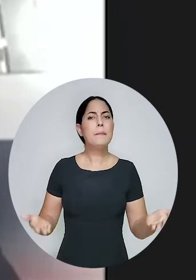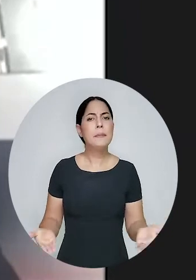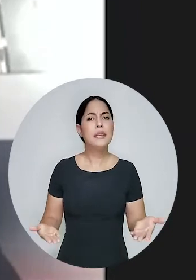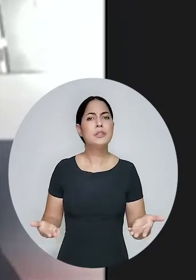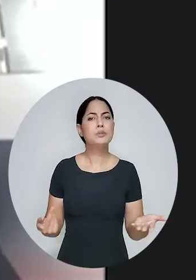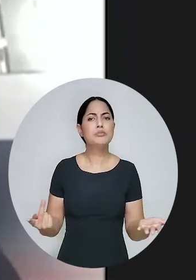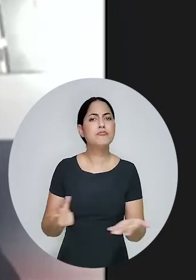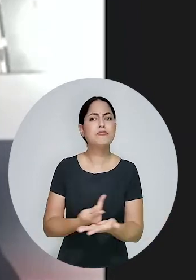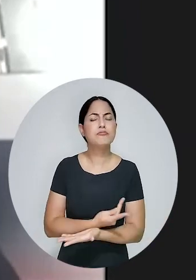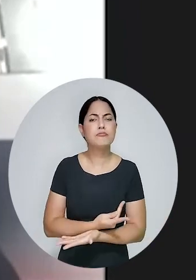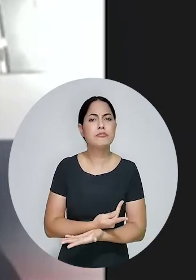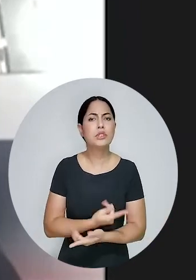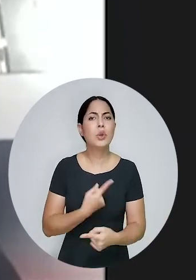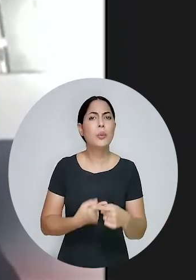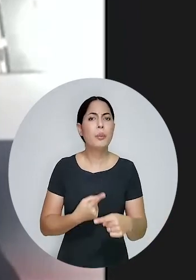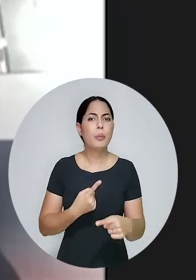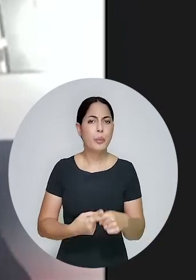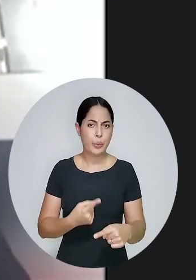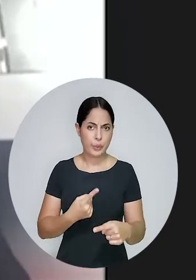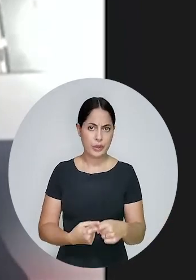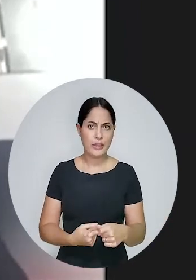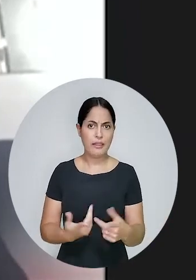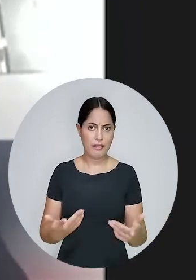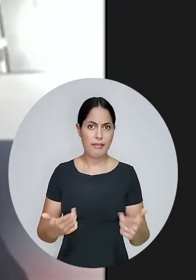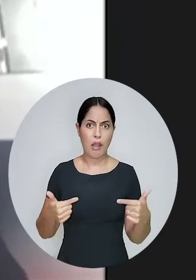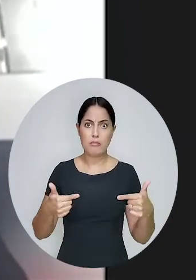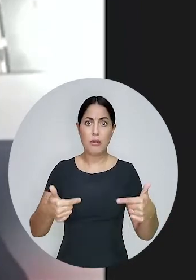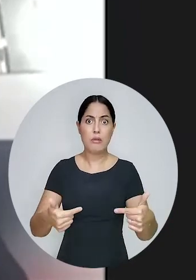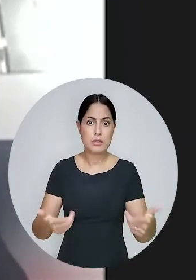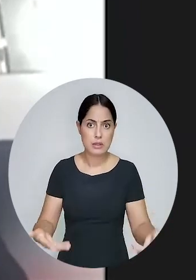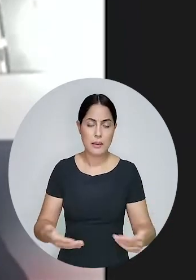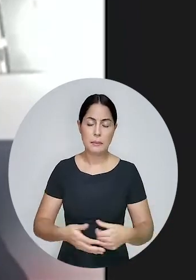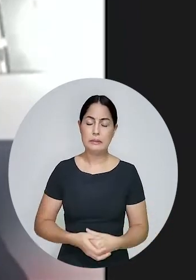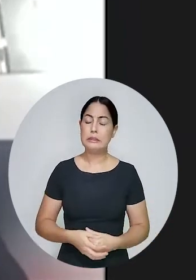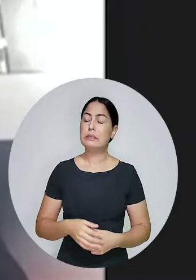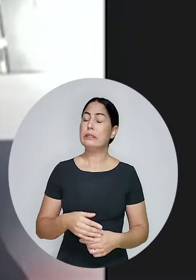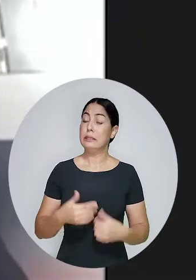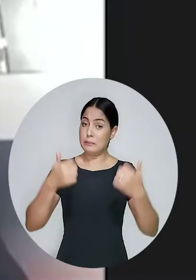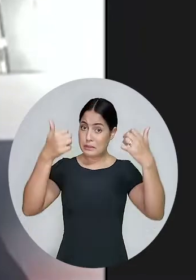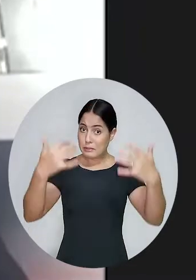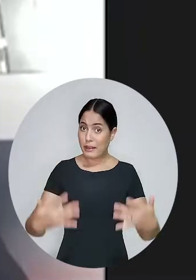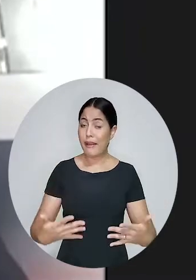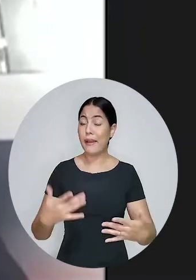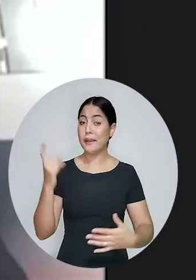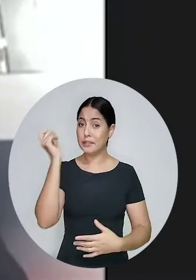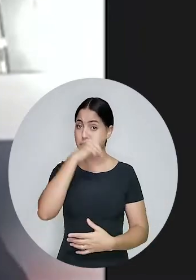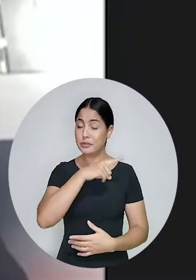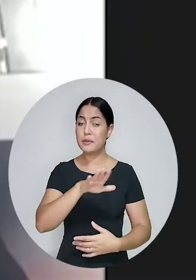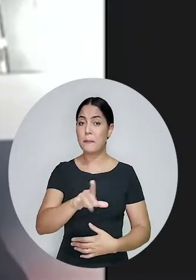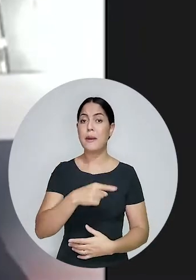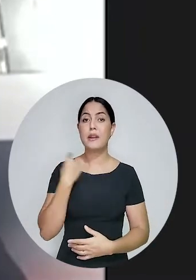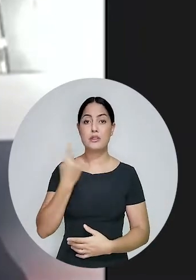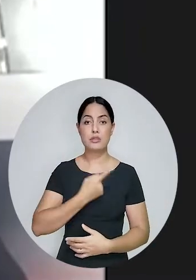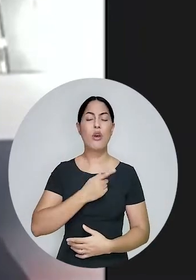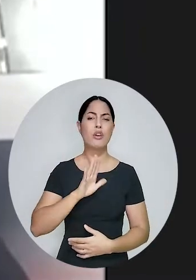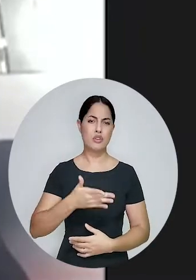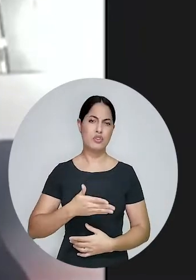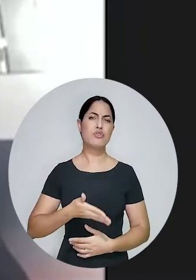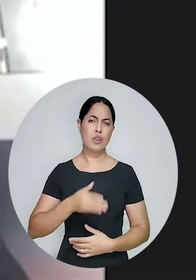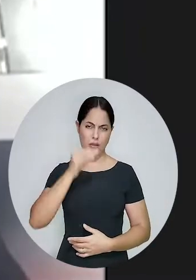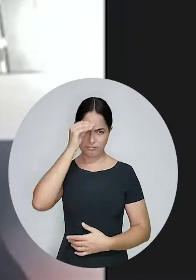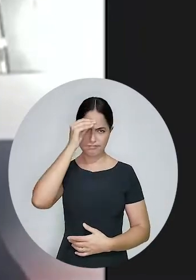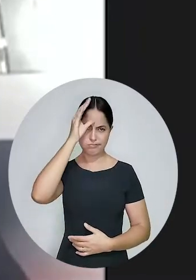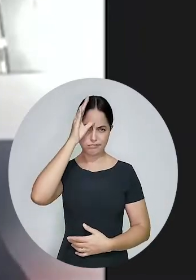é difícil dizer, né? Na verdade, o que a gente tem tido conhecimento, pelo que chega a todos